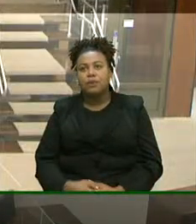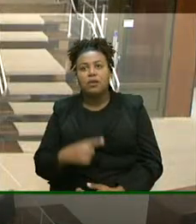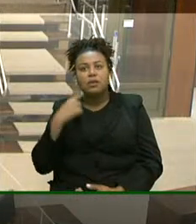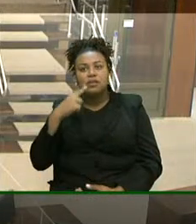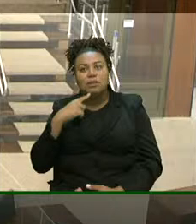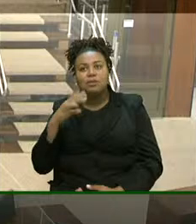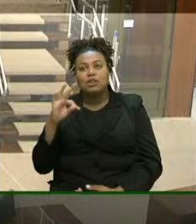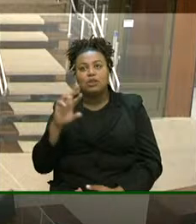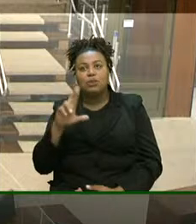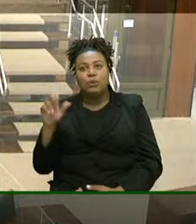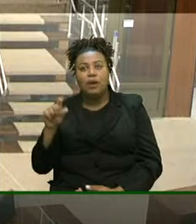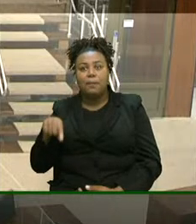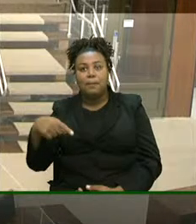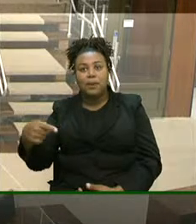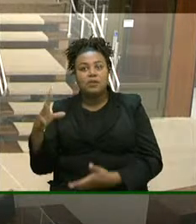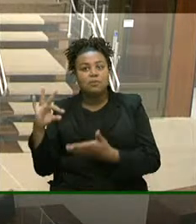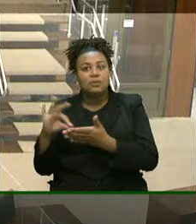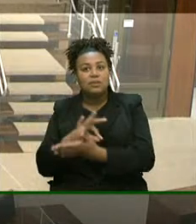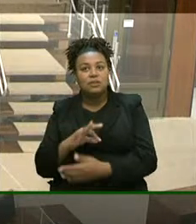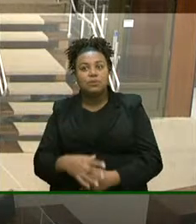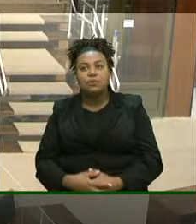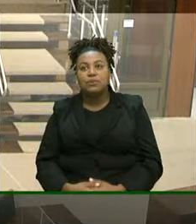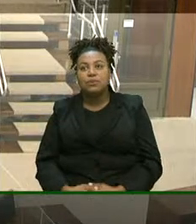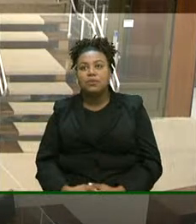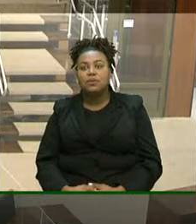Deputado Sérgio Turro, próximo inscrito.